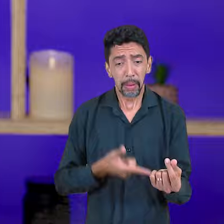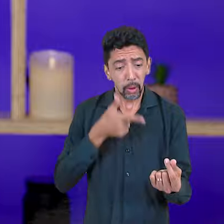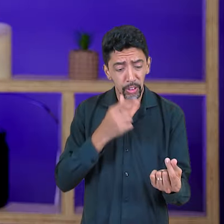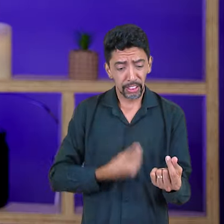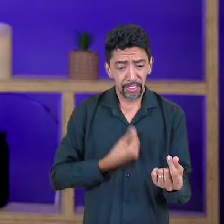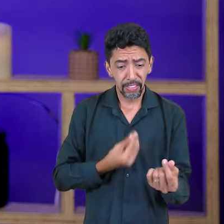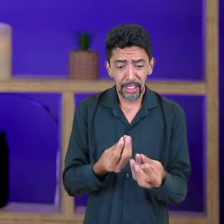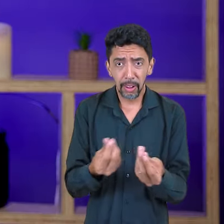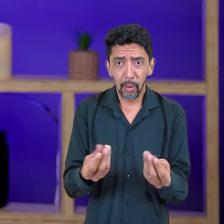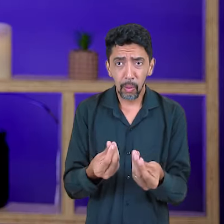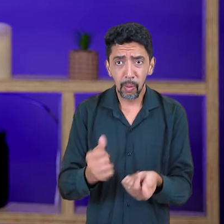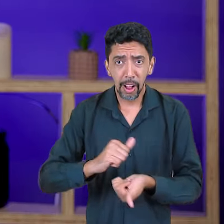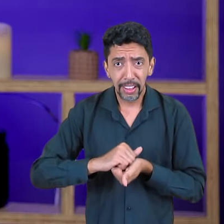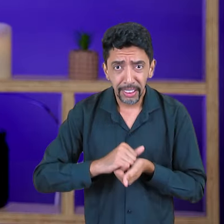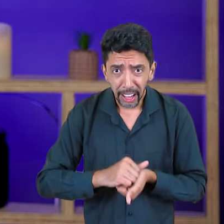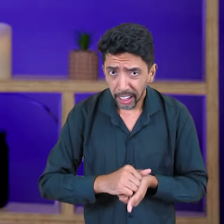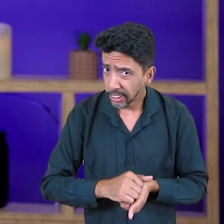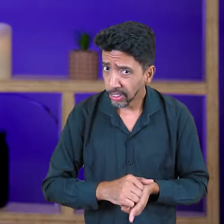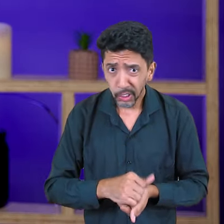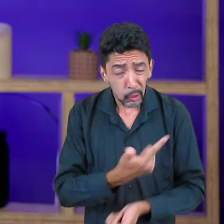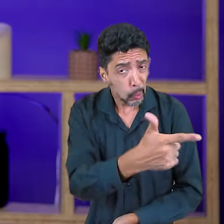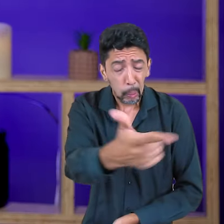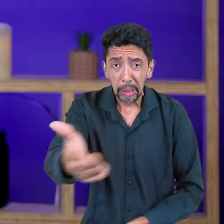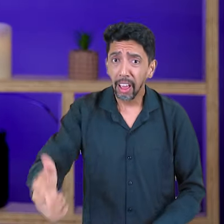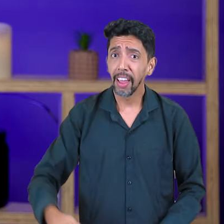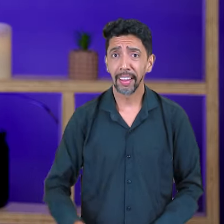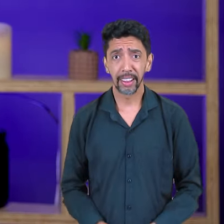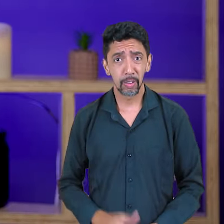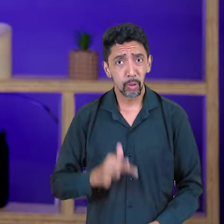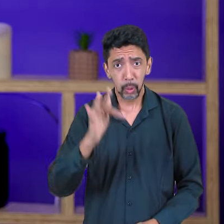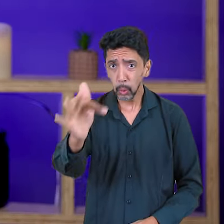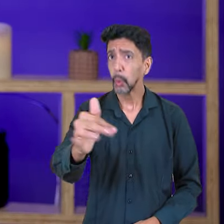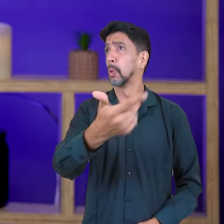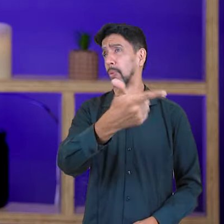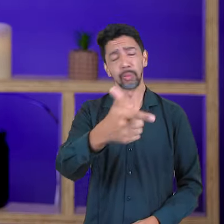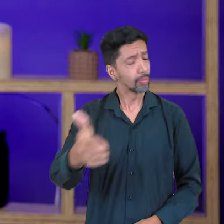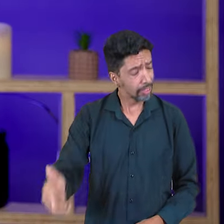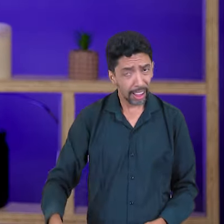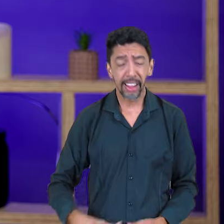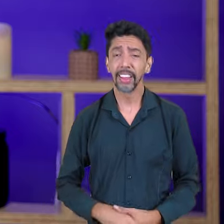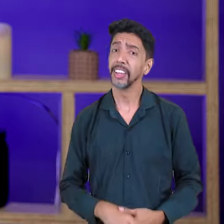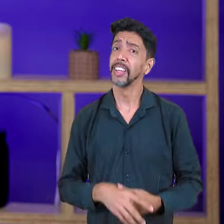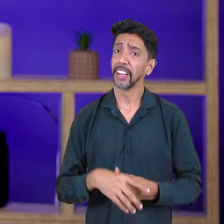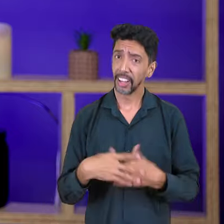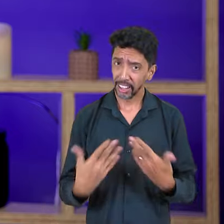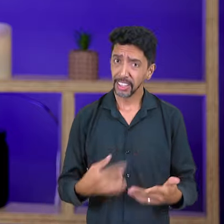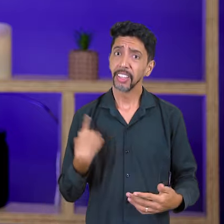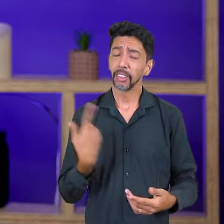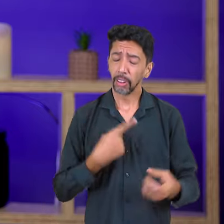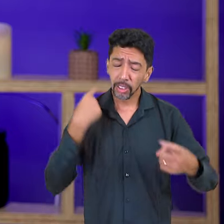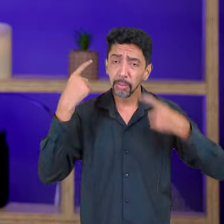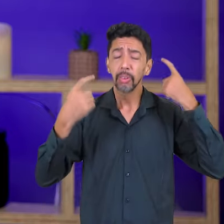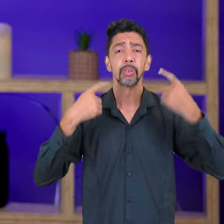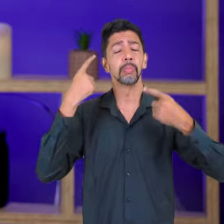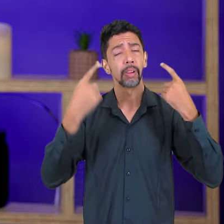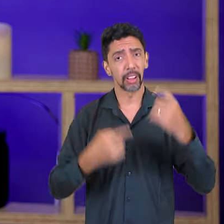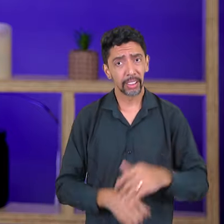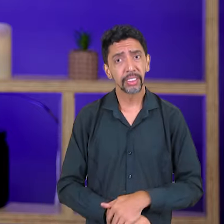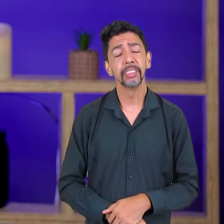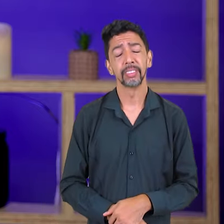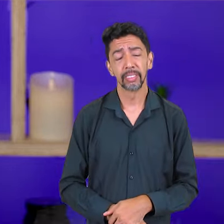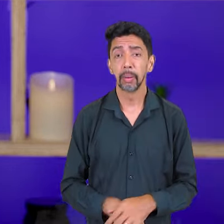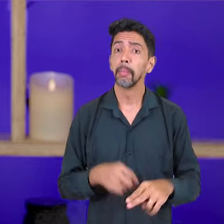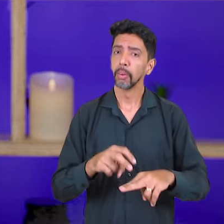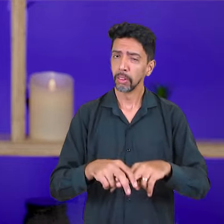de vida o que nos leva aí a uma preocupação ainda maior por isso da importância da educação do